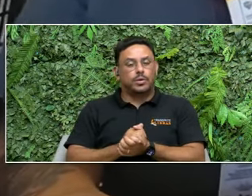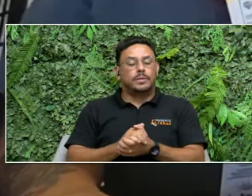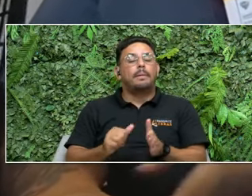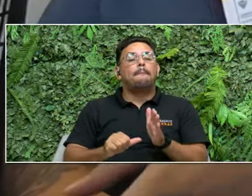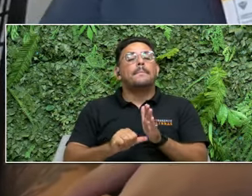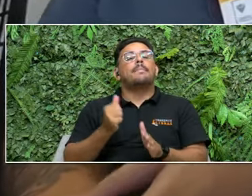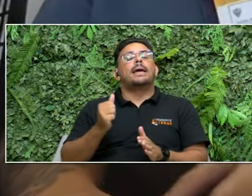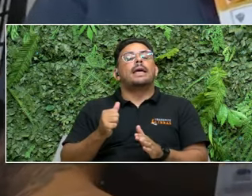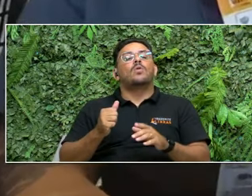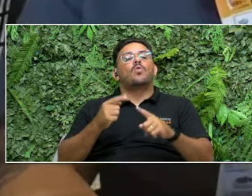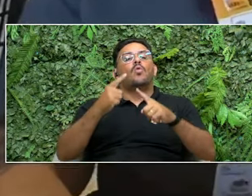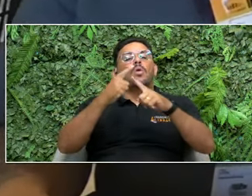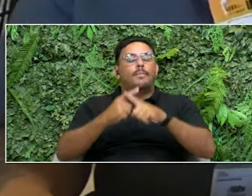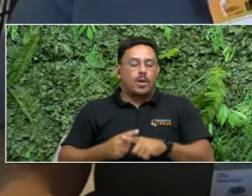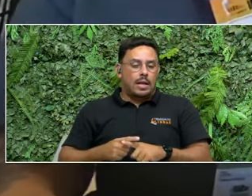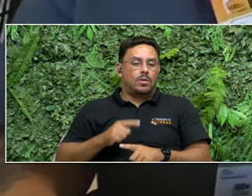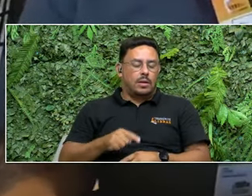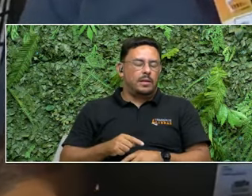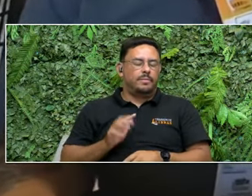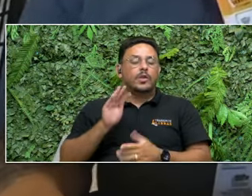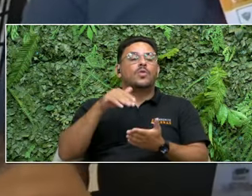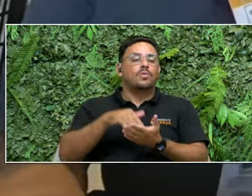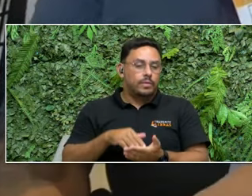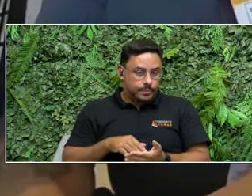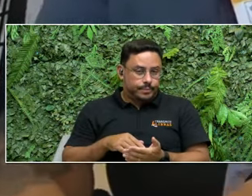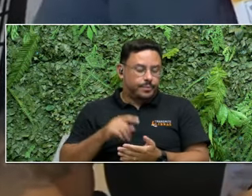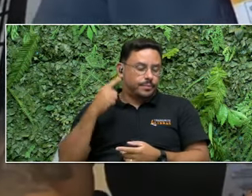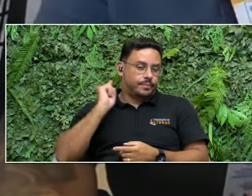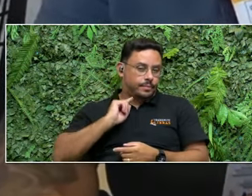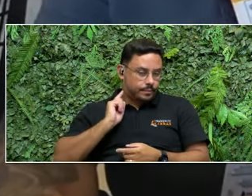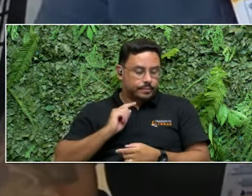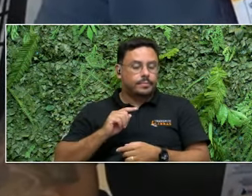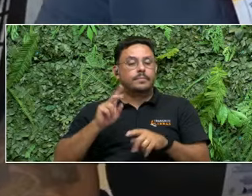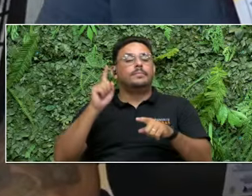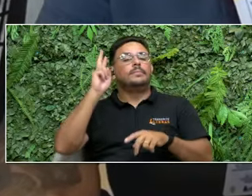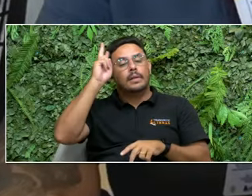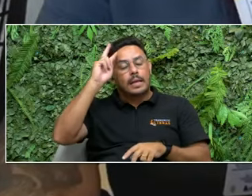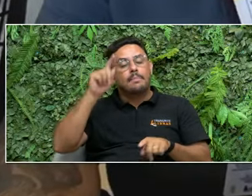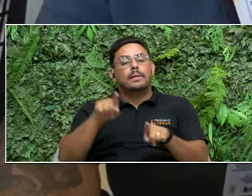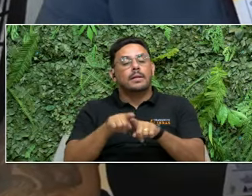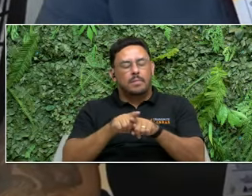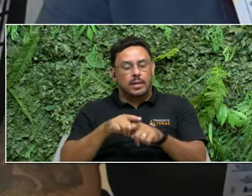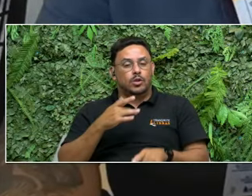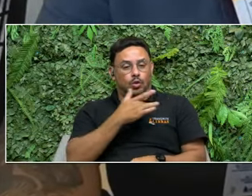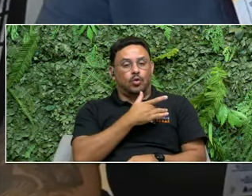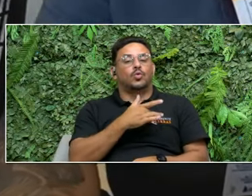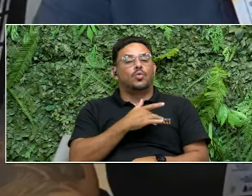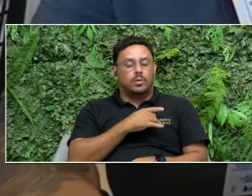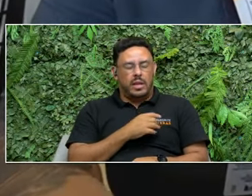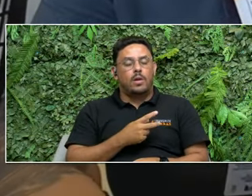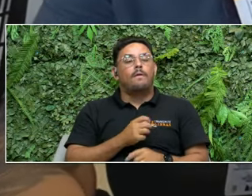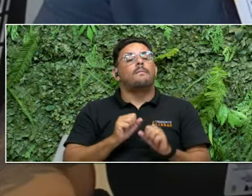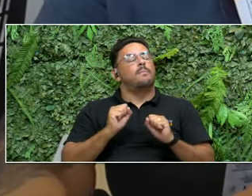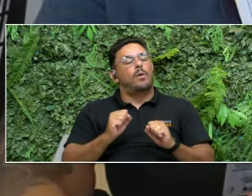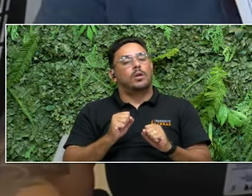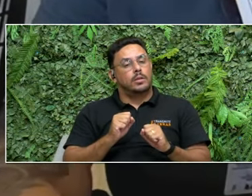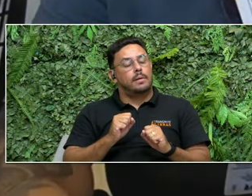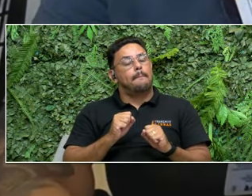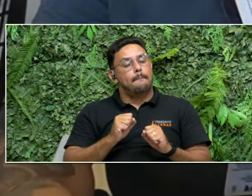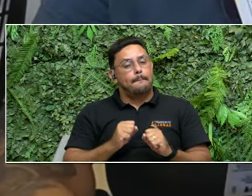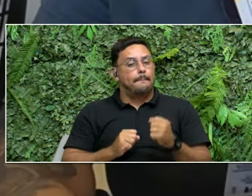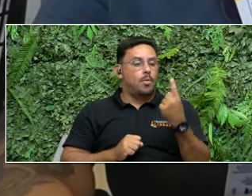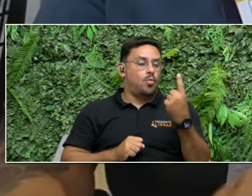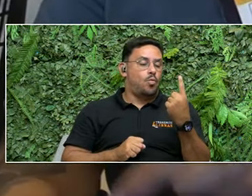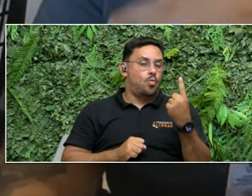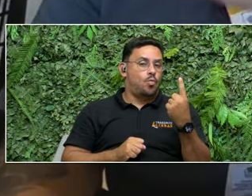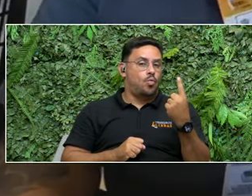partida que das finais do Campeonato Mineiro e lembrando o seguinte Cruzeiro tem a vantagem né ele joga aí por dois